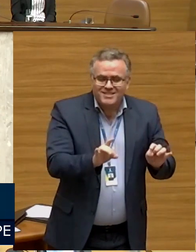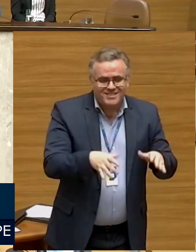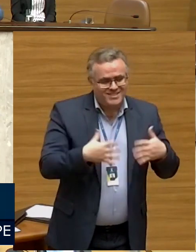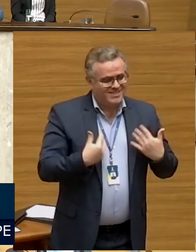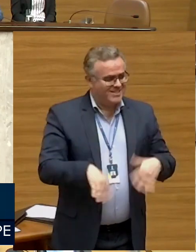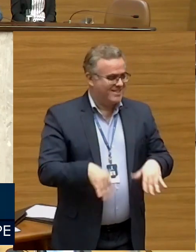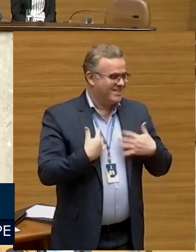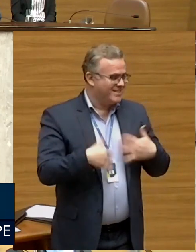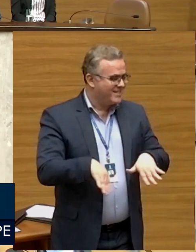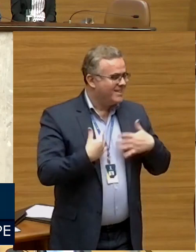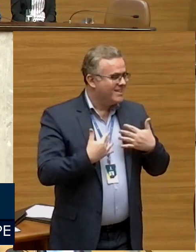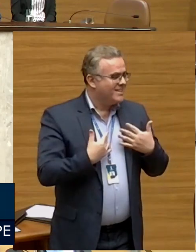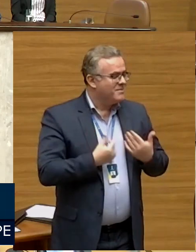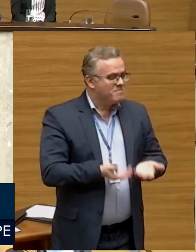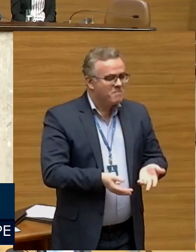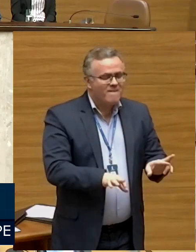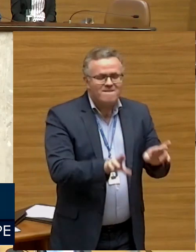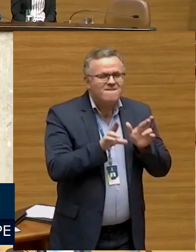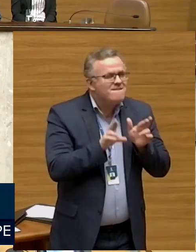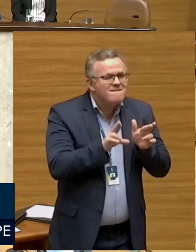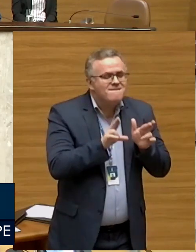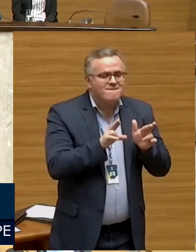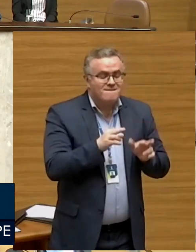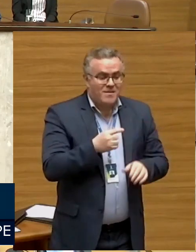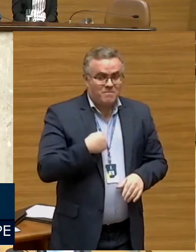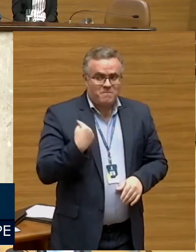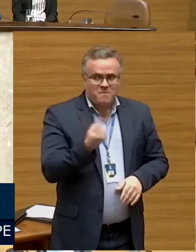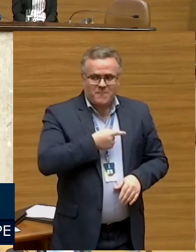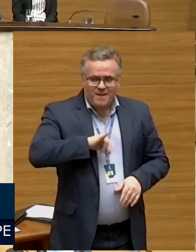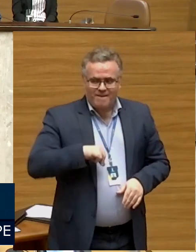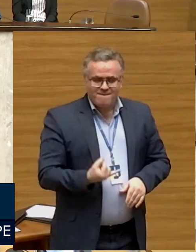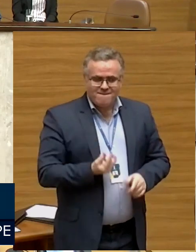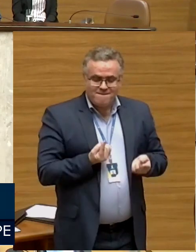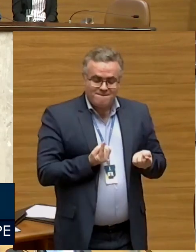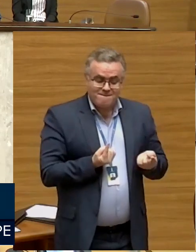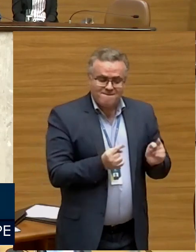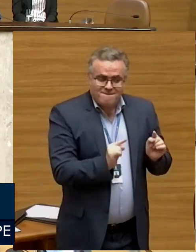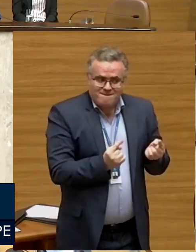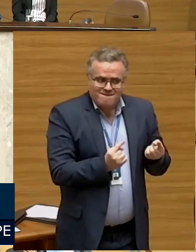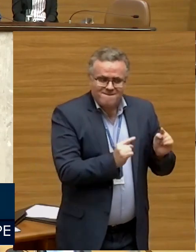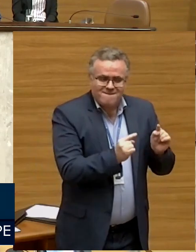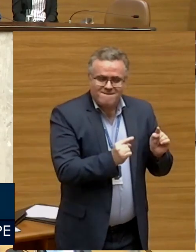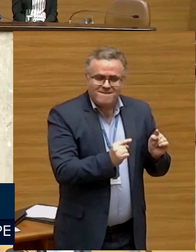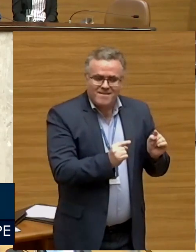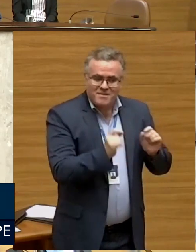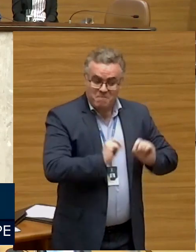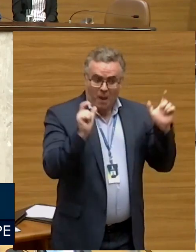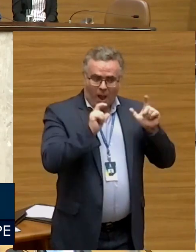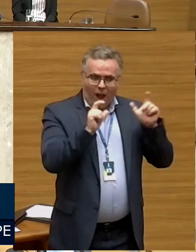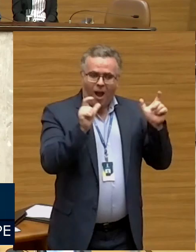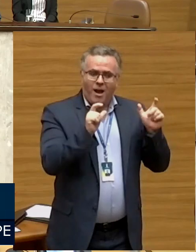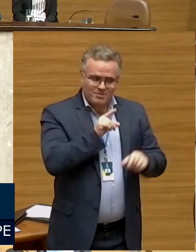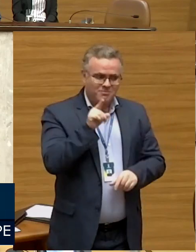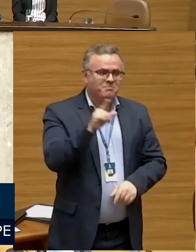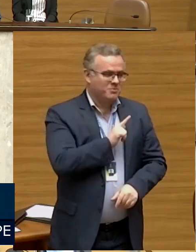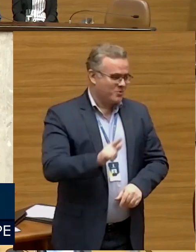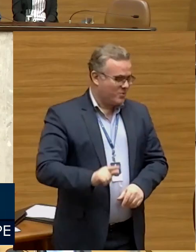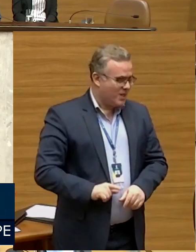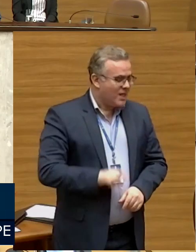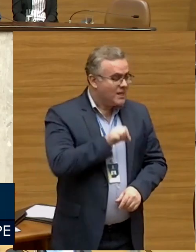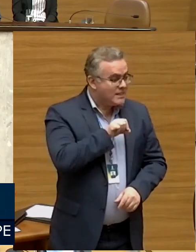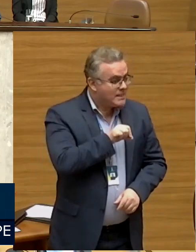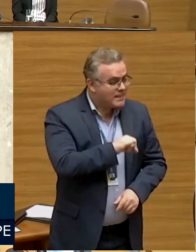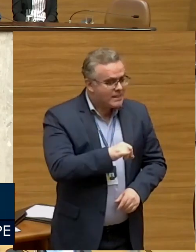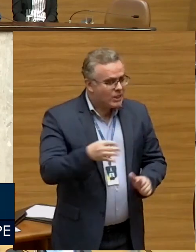que a gente possa provocar o governo do Estado de Sergipe para, pelo menos, se não criar